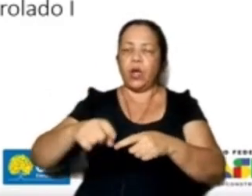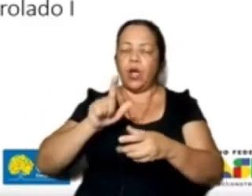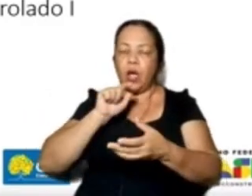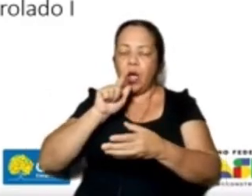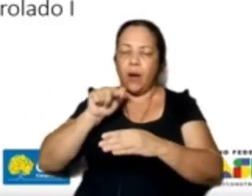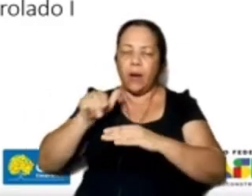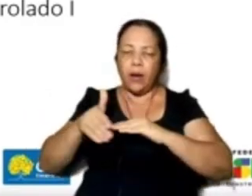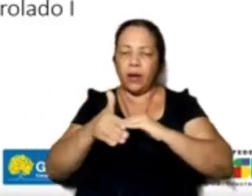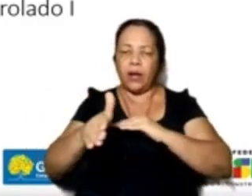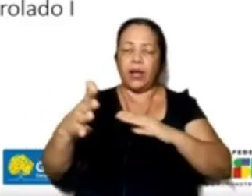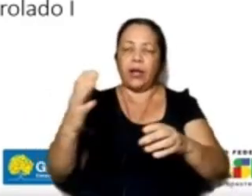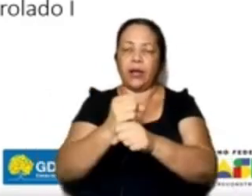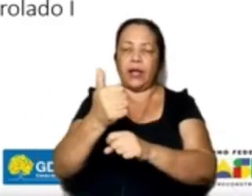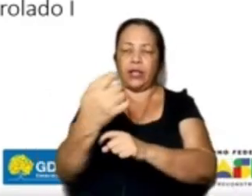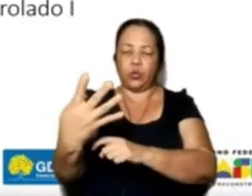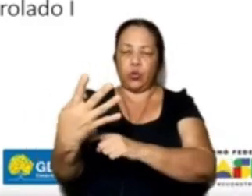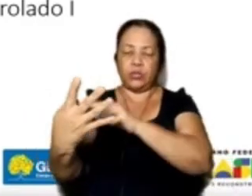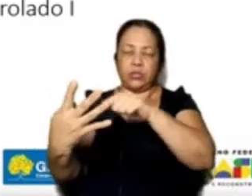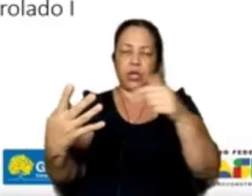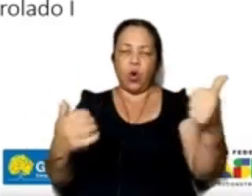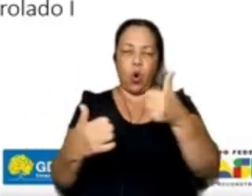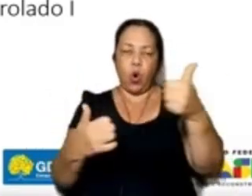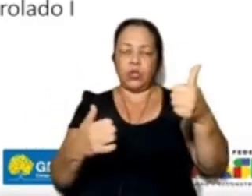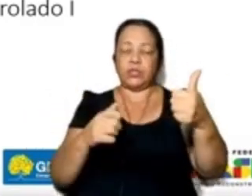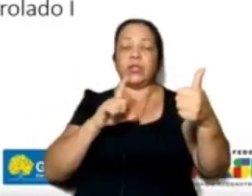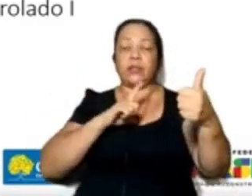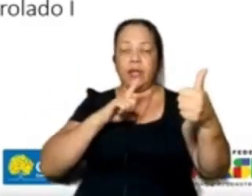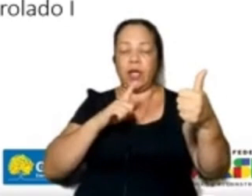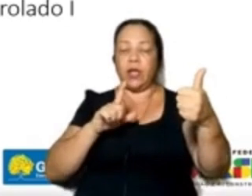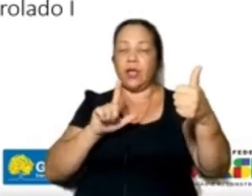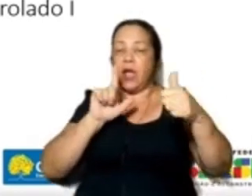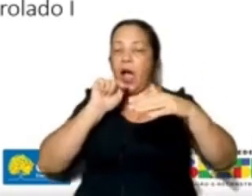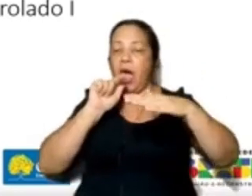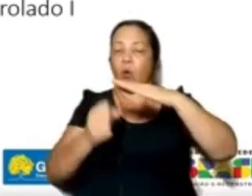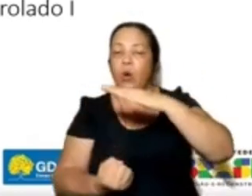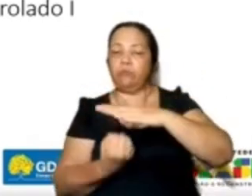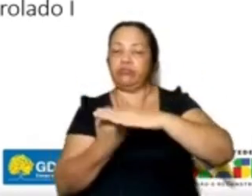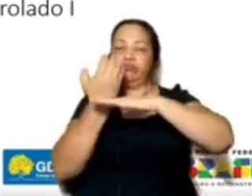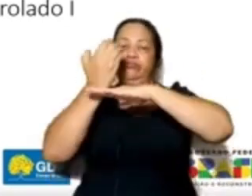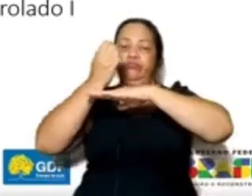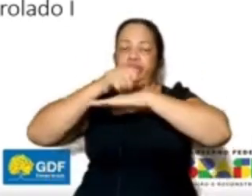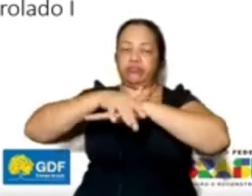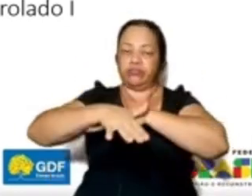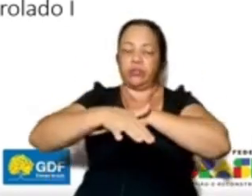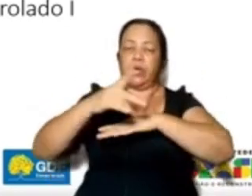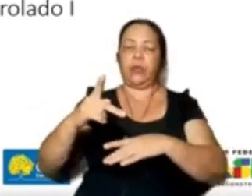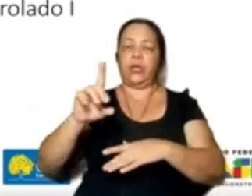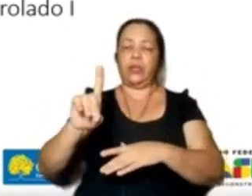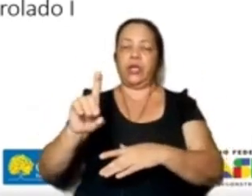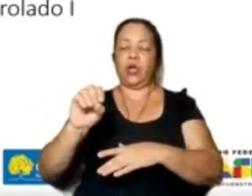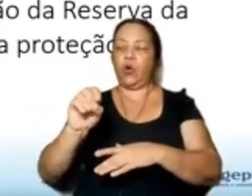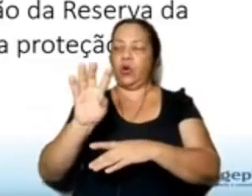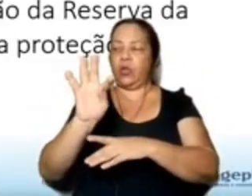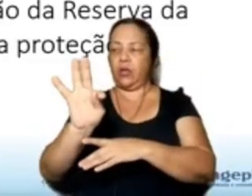autocodificadas, sendo que 11 delas possuem nascentes. Aí o enquadramento no PDOT vigente.